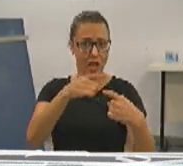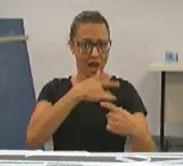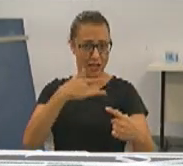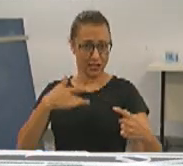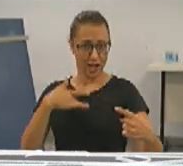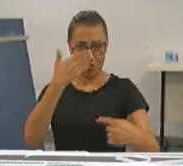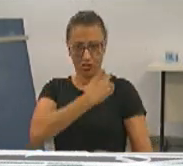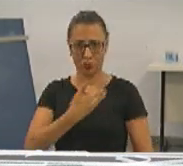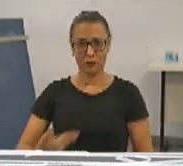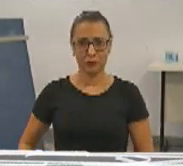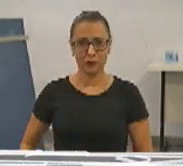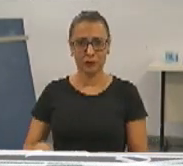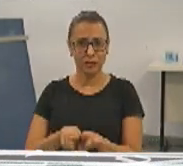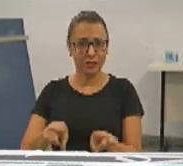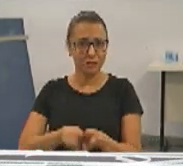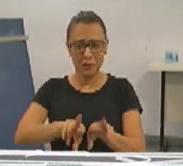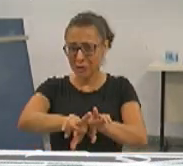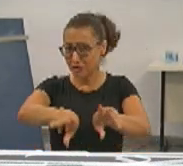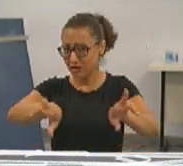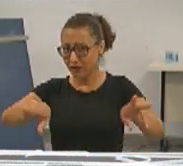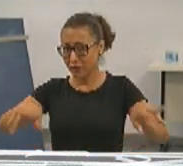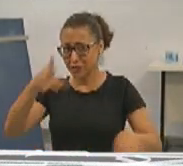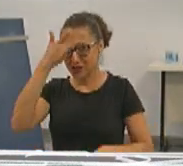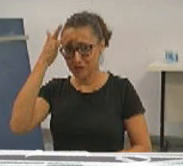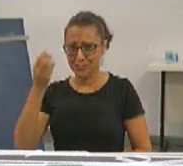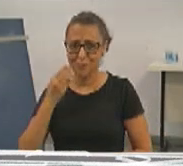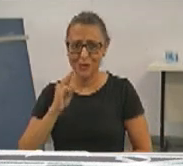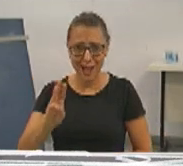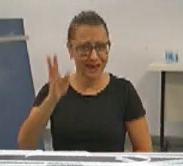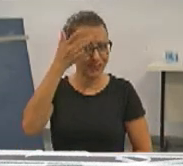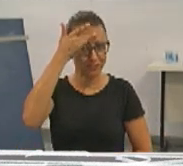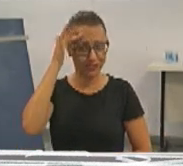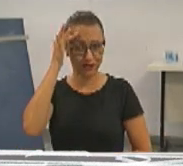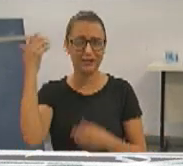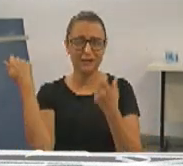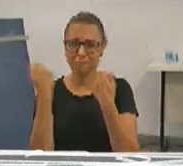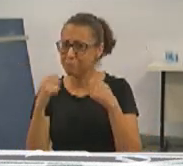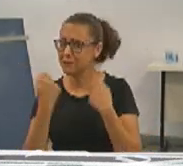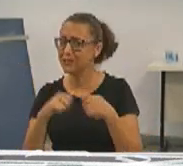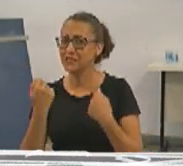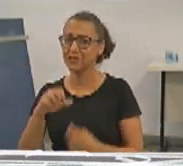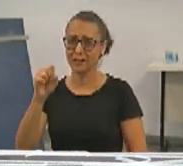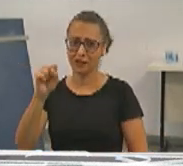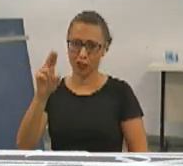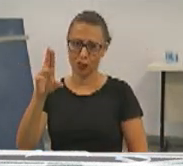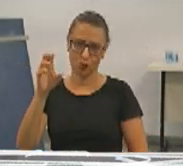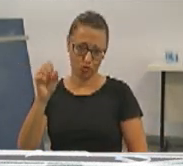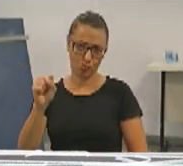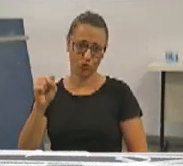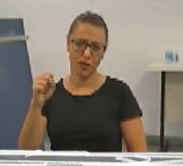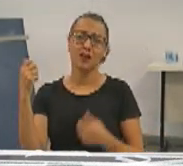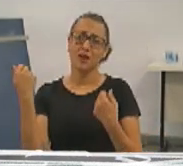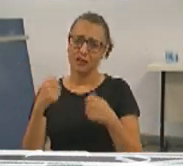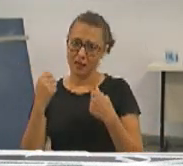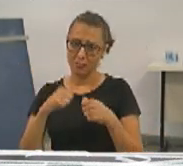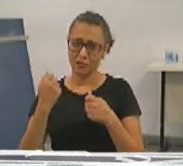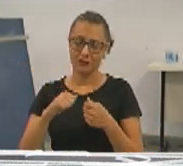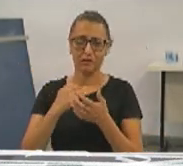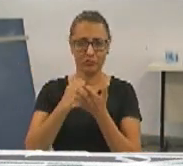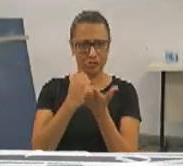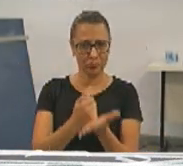na qualidade do atendimento de milhares de pessoas que dependem exclusivamente do SUS, do Sistema Único de Saúde.